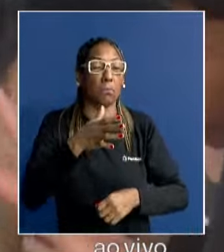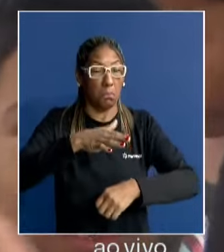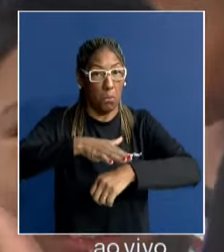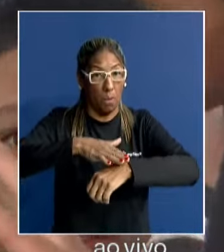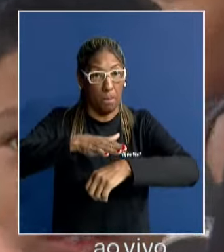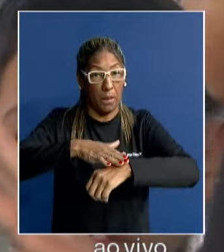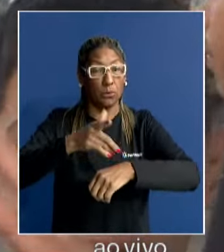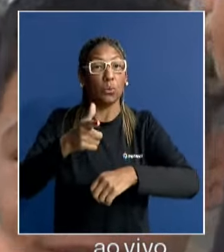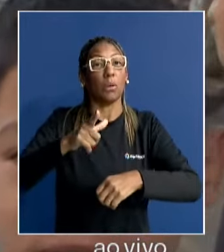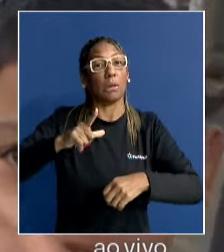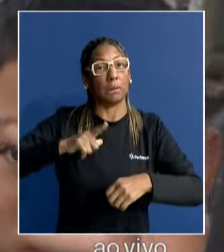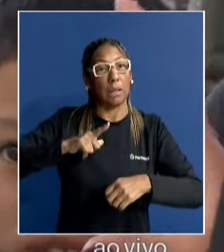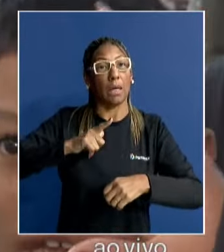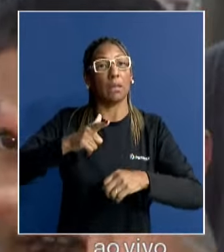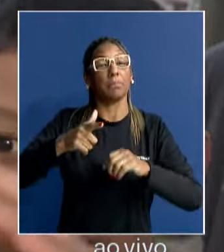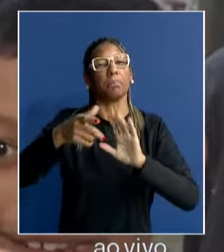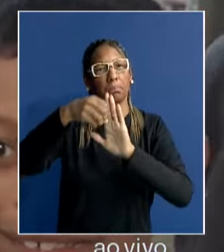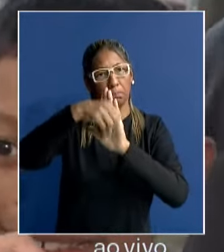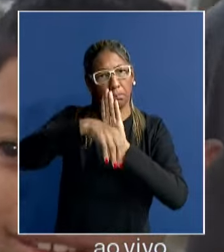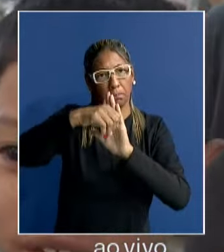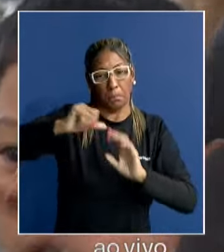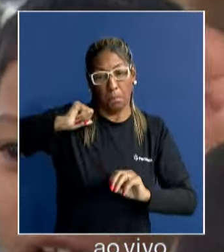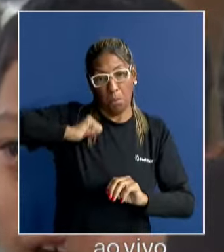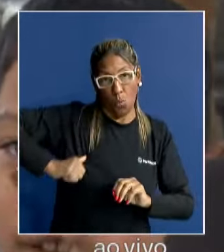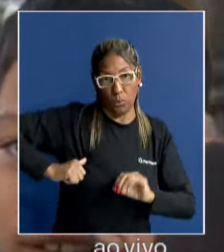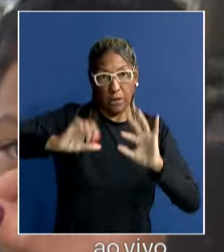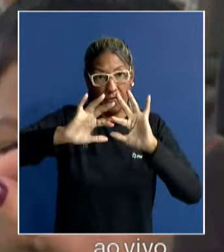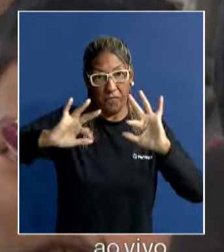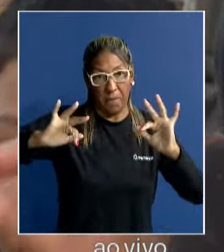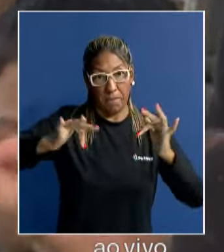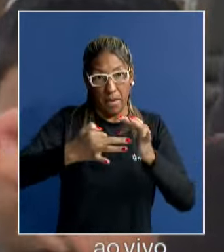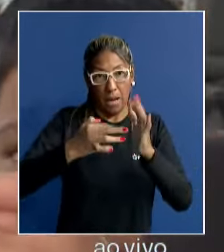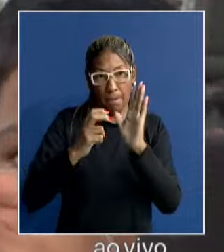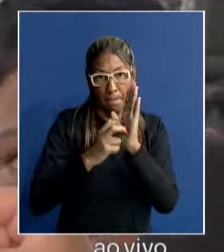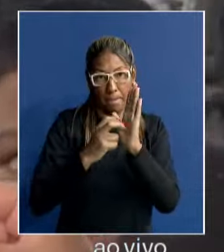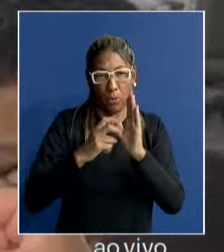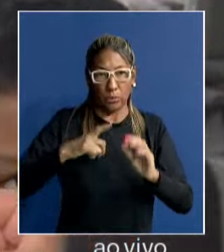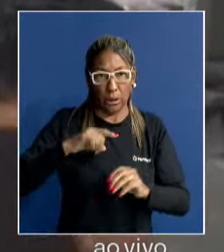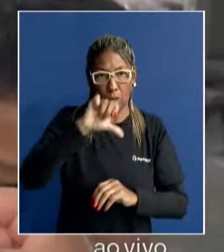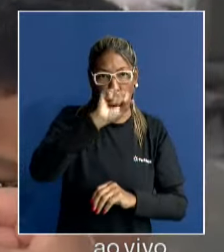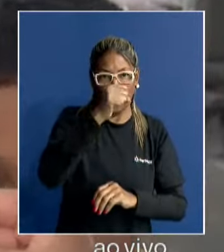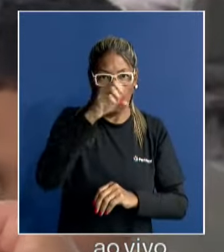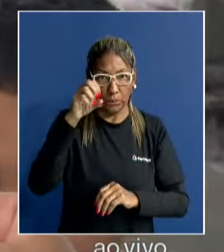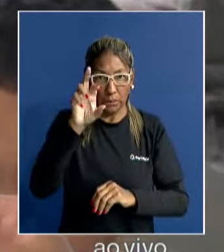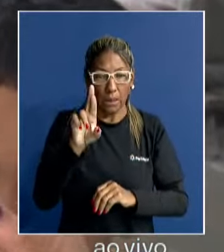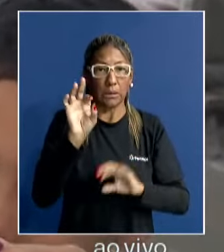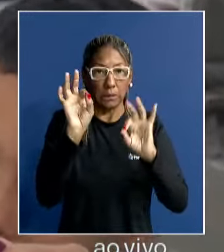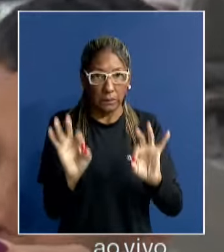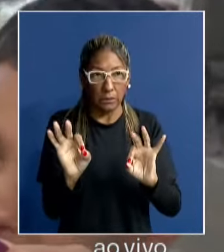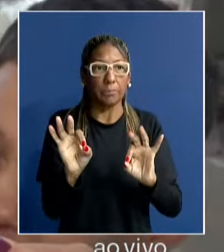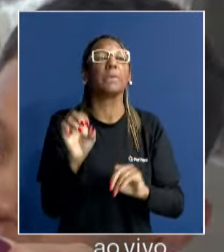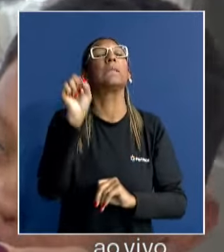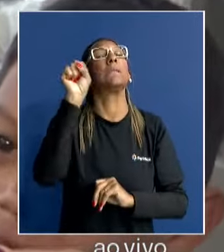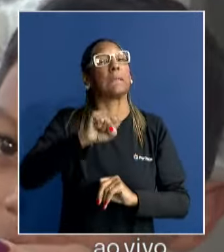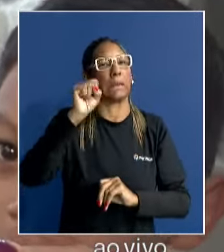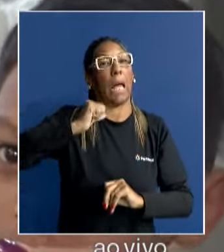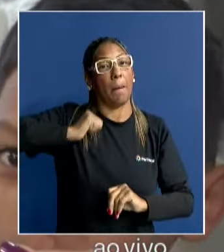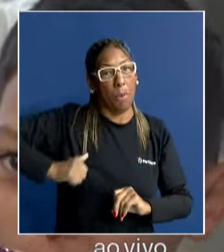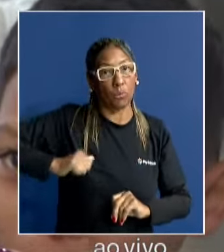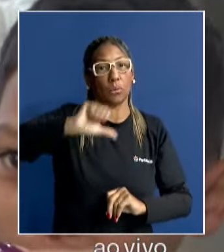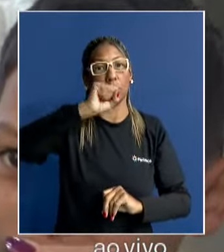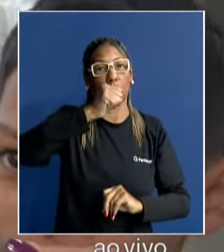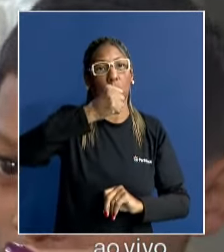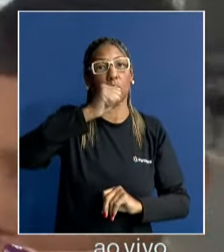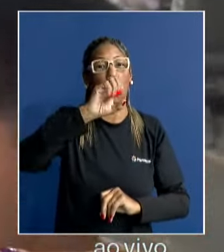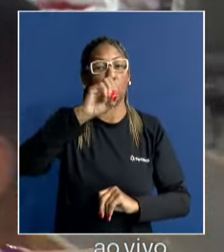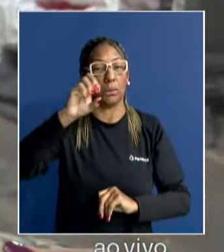tu recebe então um auxílio, tu recebe o Bolsa Família, né? Cai na tua conta, tinha falado R$800, é isso? Sim, o Bolsa Família caiu, 800 pila